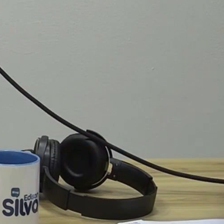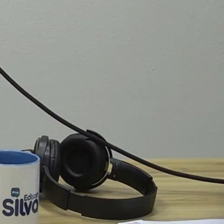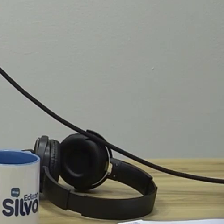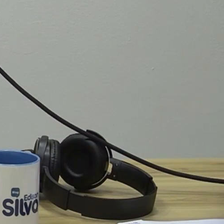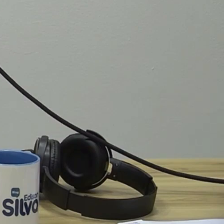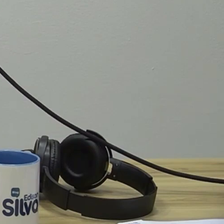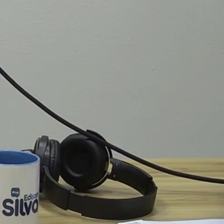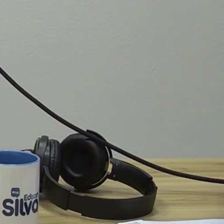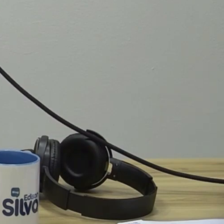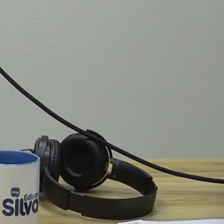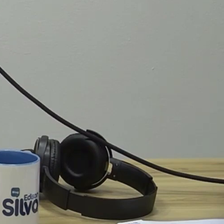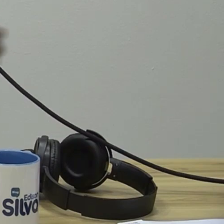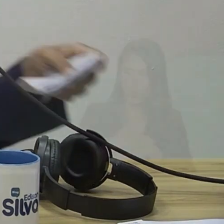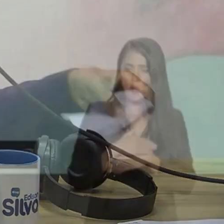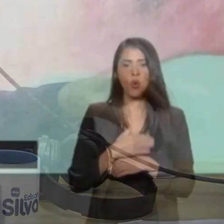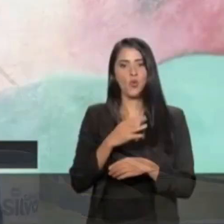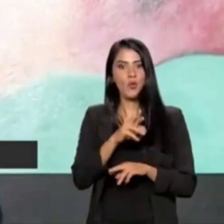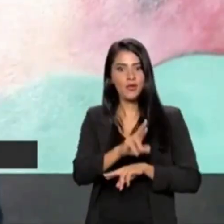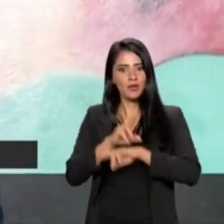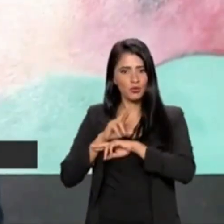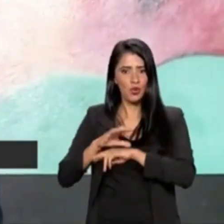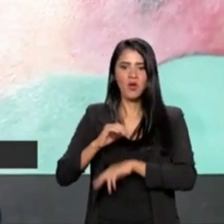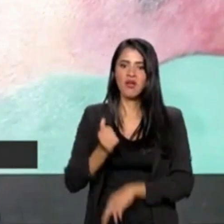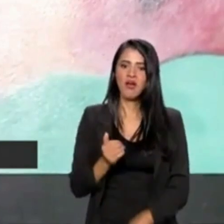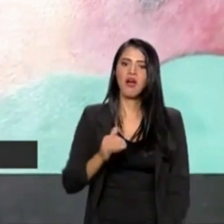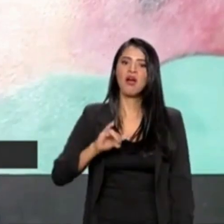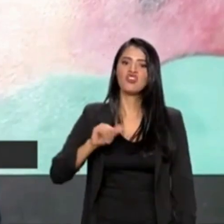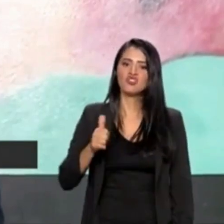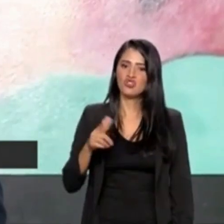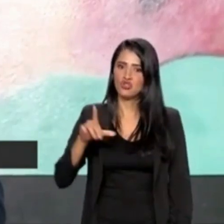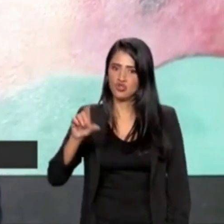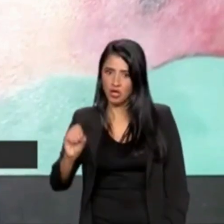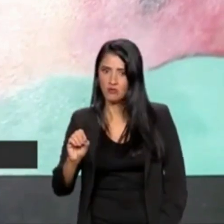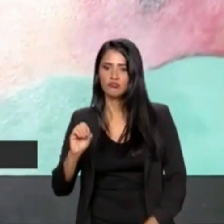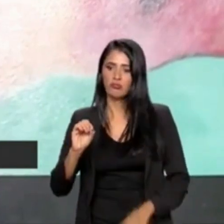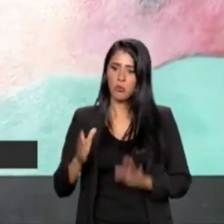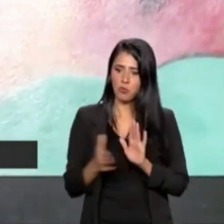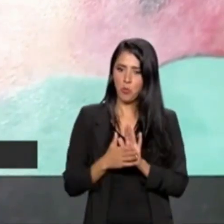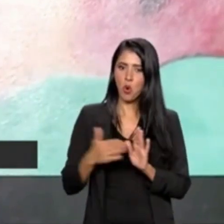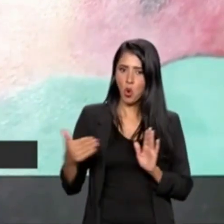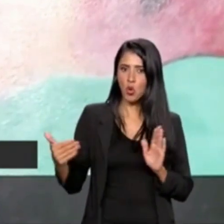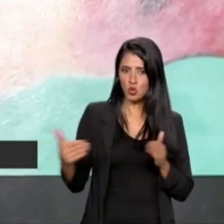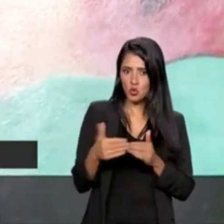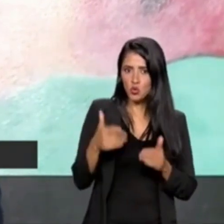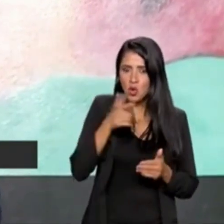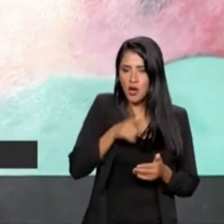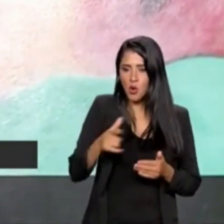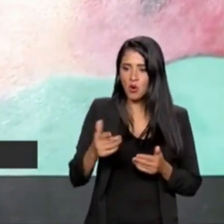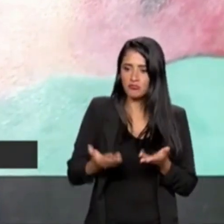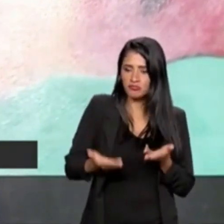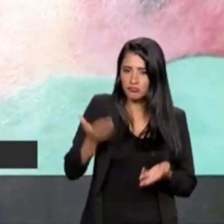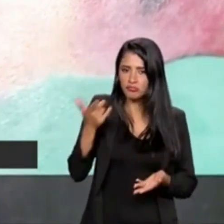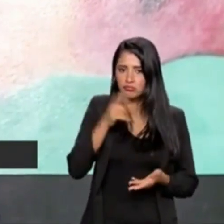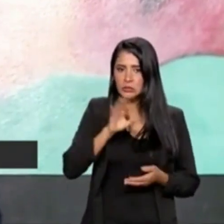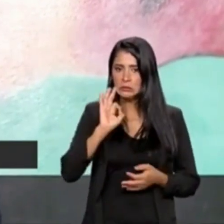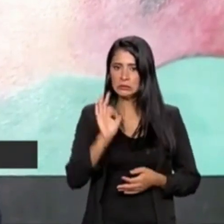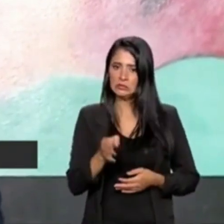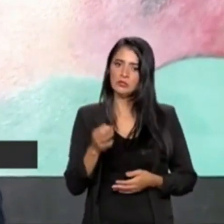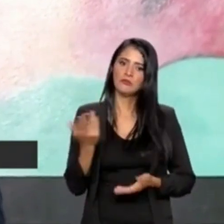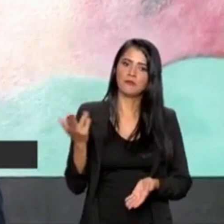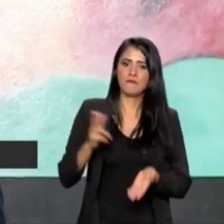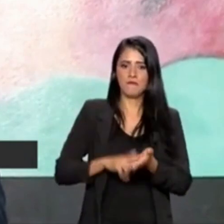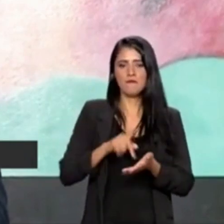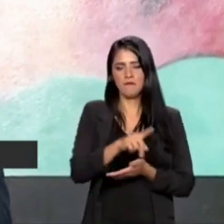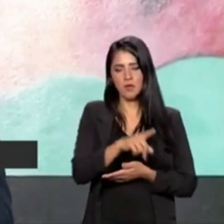ministro Alexandre Padilha. Chegamos numa proposta que consideramos equilibrada, que reafirma o compromisso